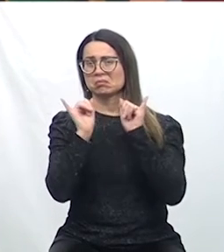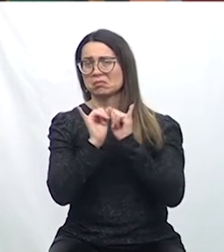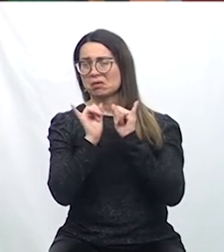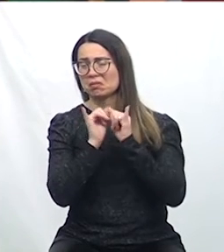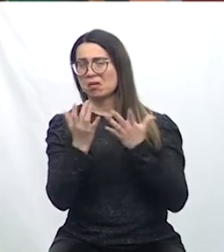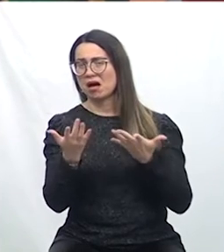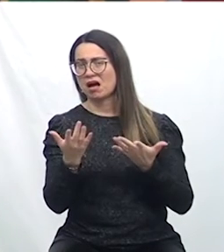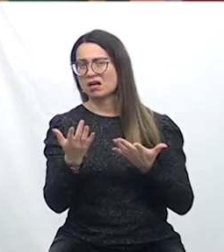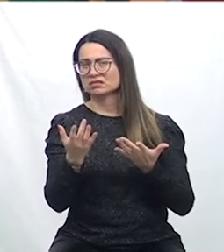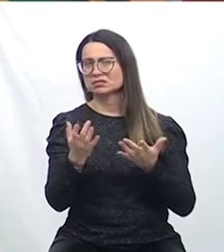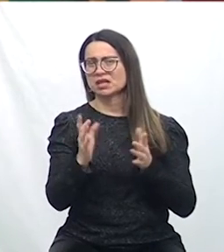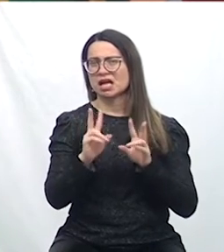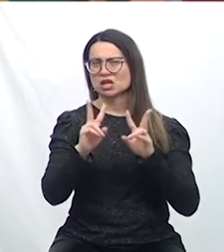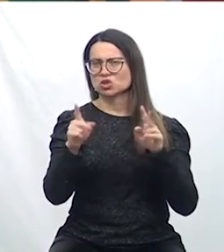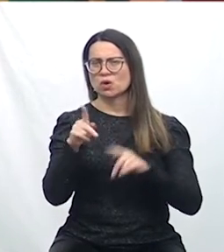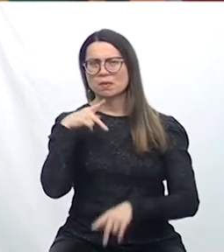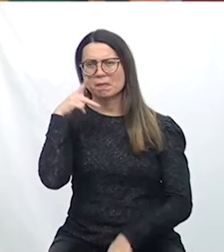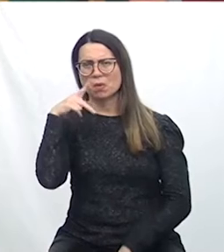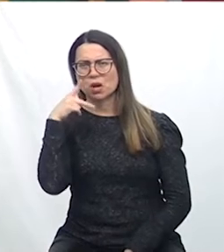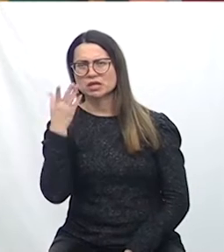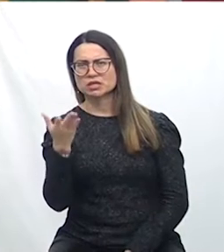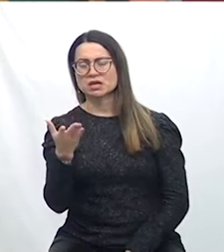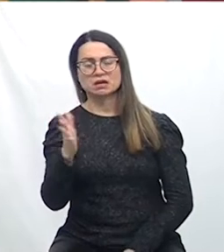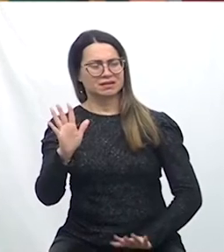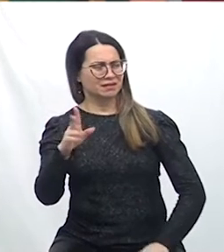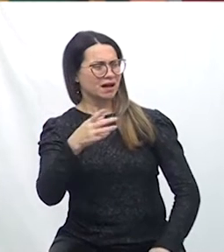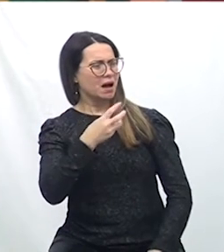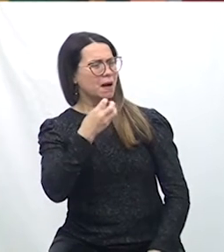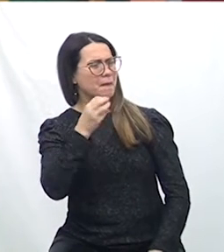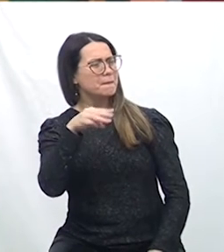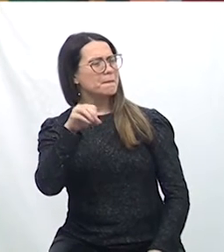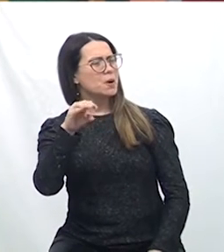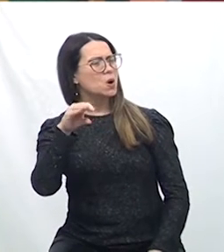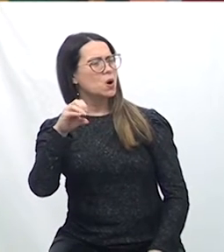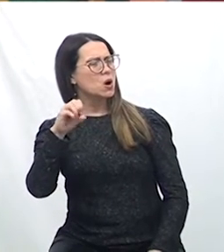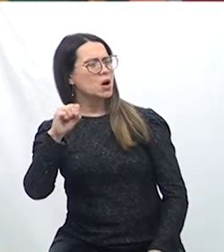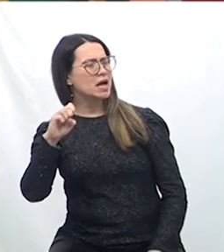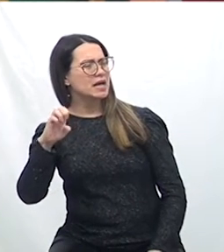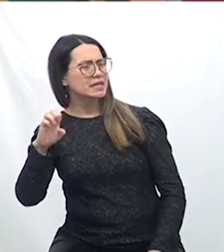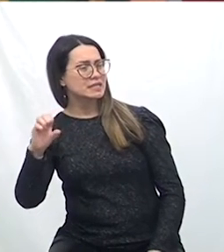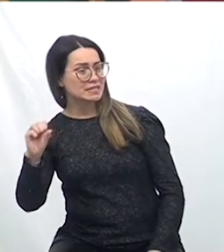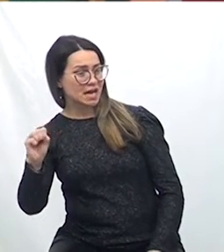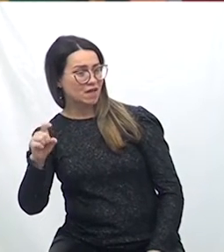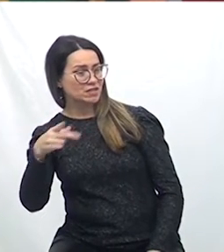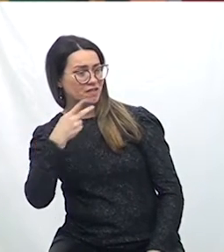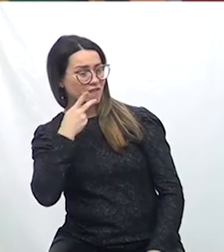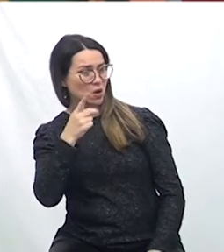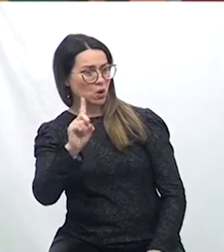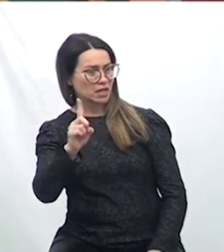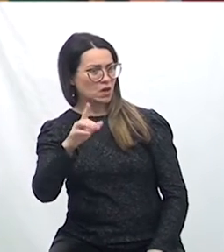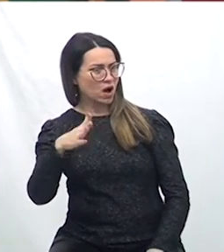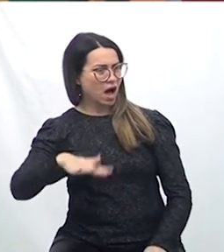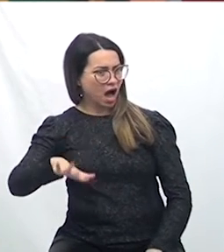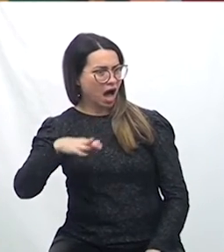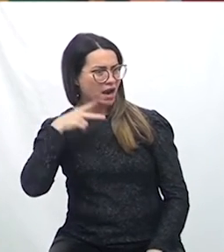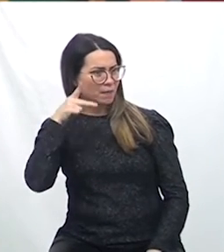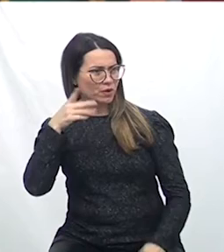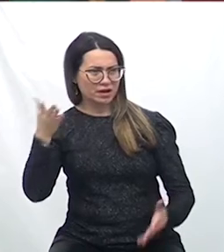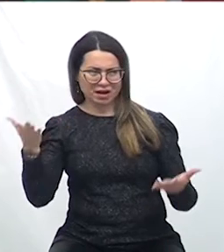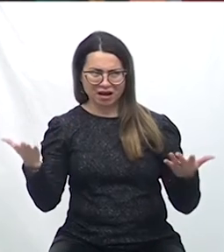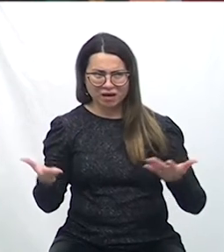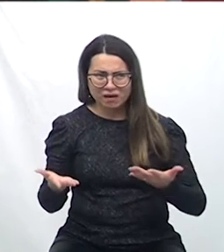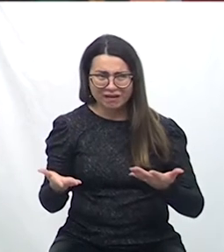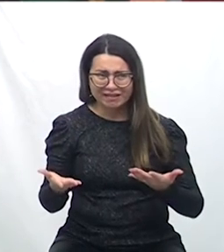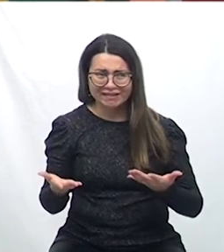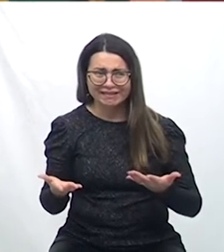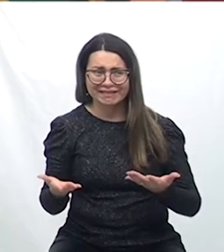política? Moisés, tu não disse que não era da política, meu querido. Agora é do jogo, né? Ah, que isso, pelo amor